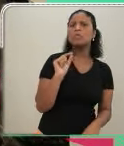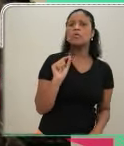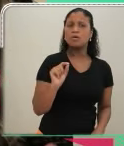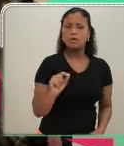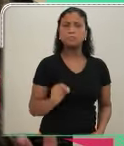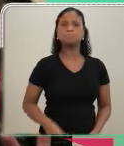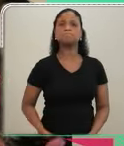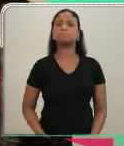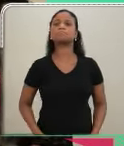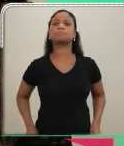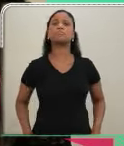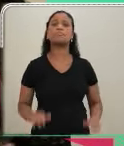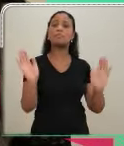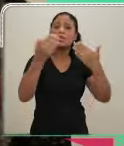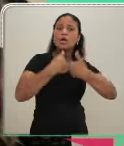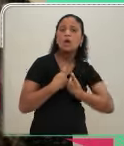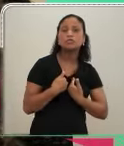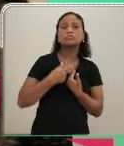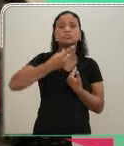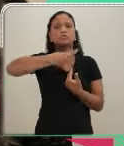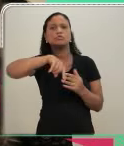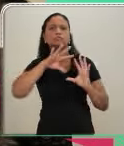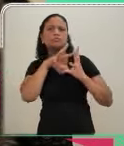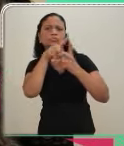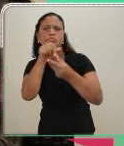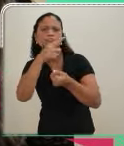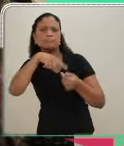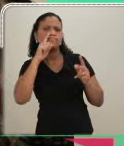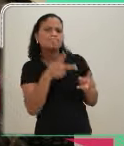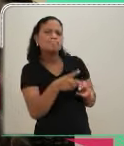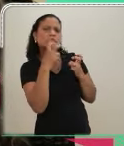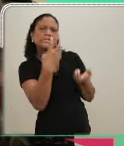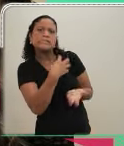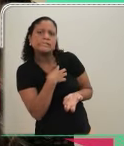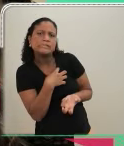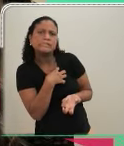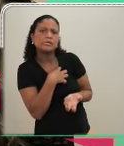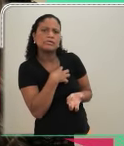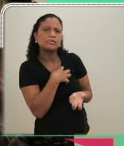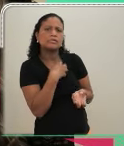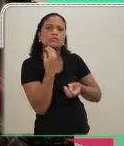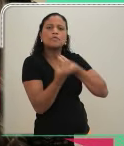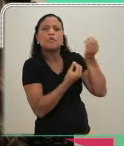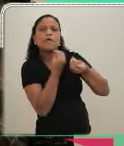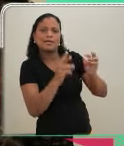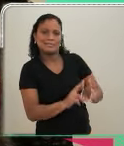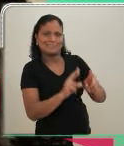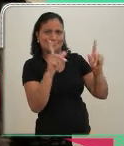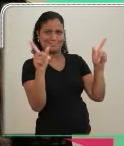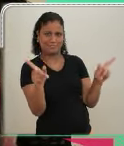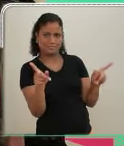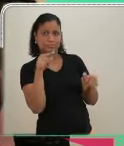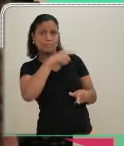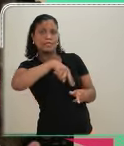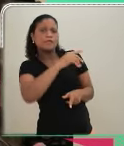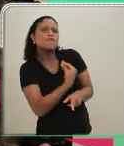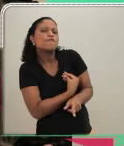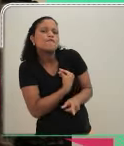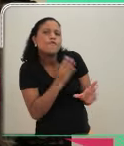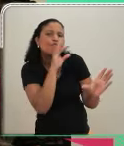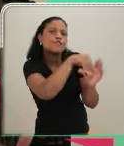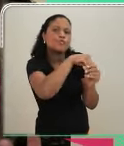com autismo, ele vive no nosso mundo, ele percebe, ele sente, ele presencia situações de uma